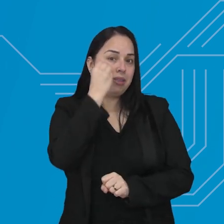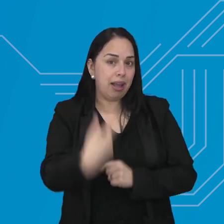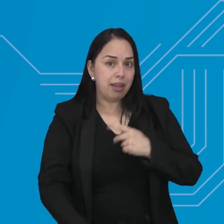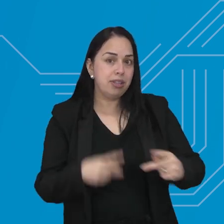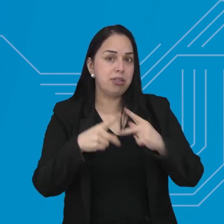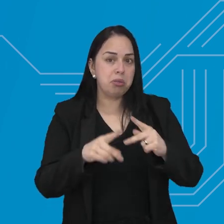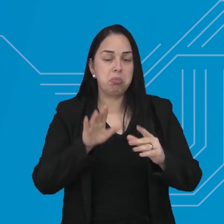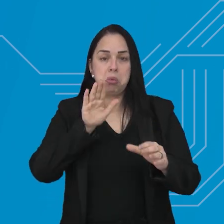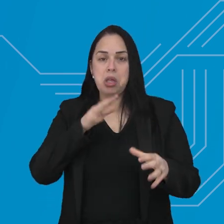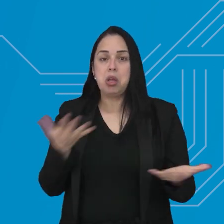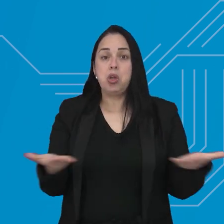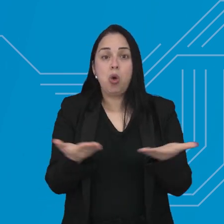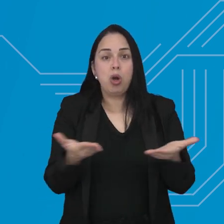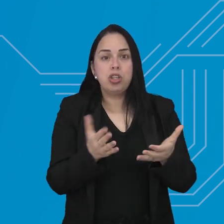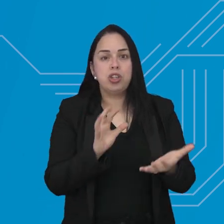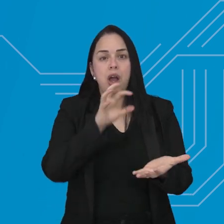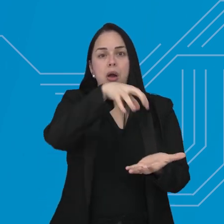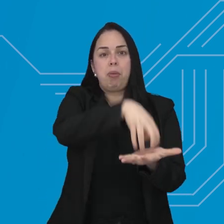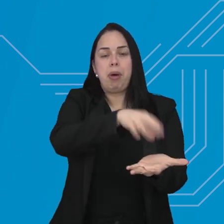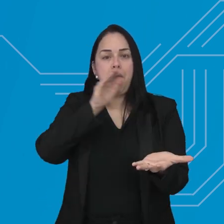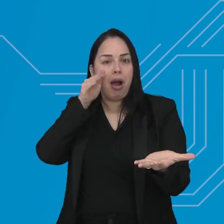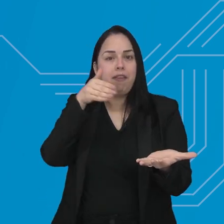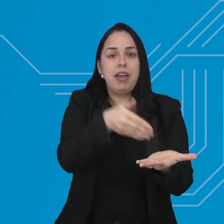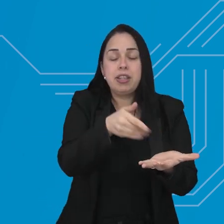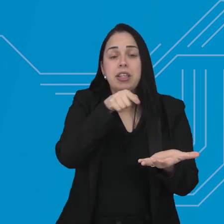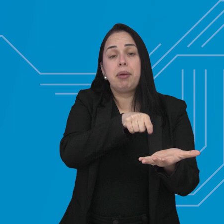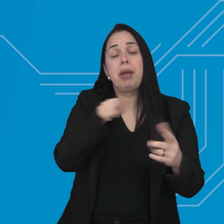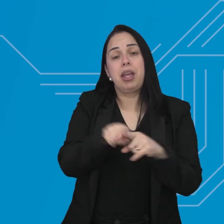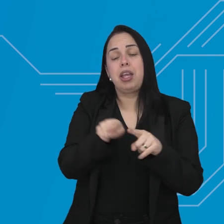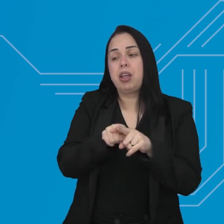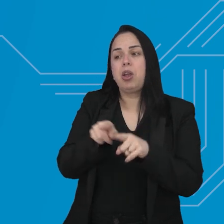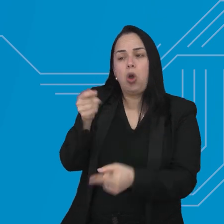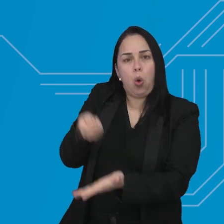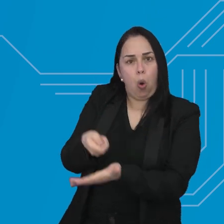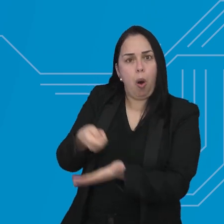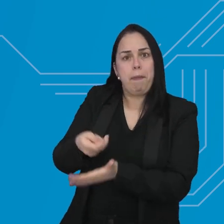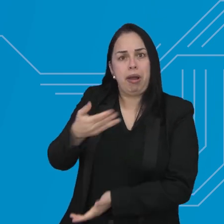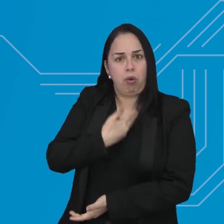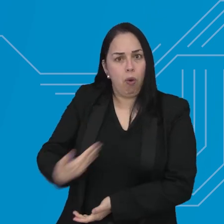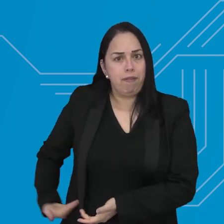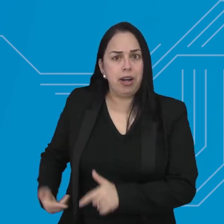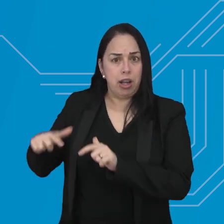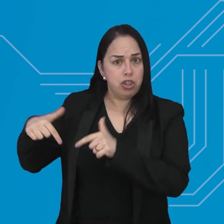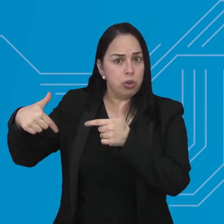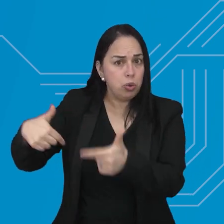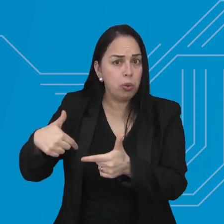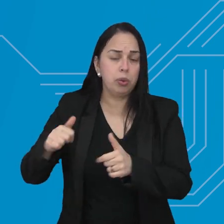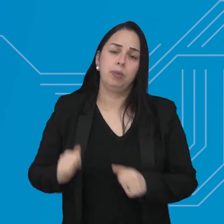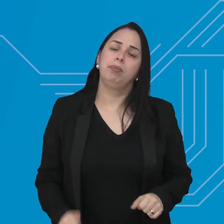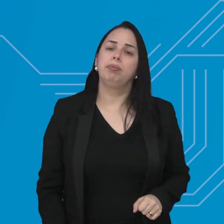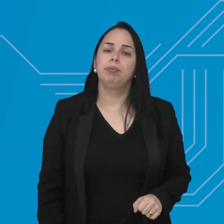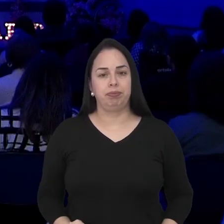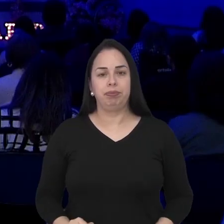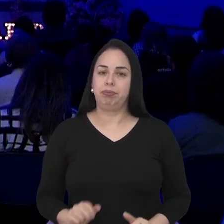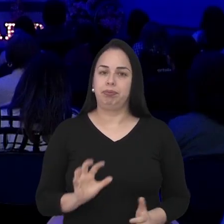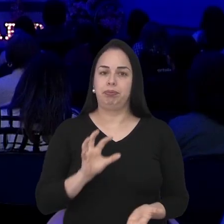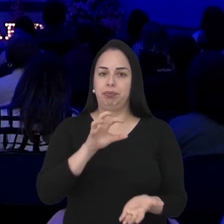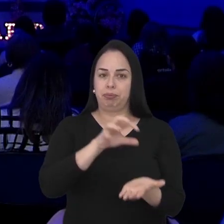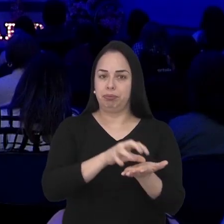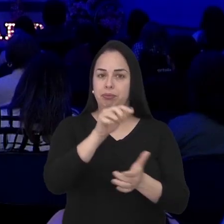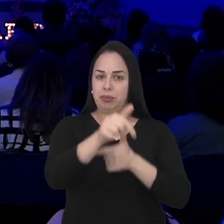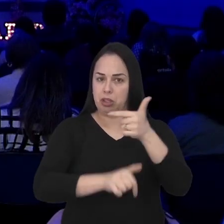se tornou uma referência na fiscalização de políticas públicas e cobranças para a criação de programas sociais.